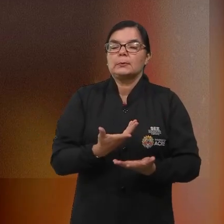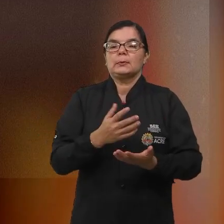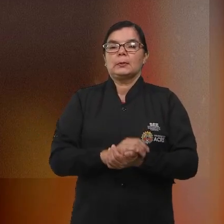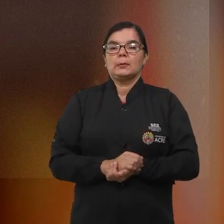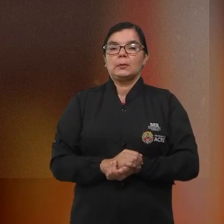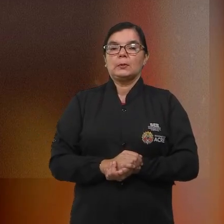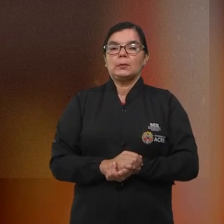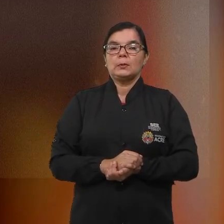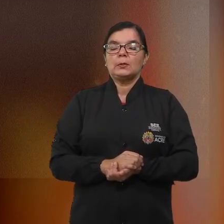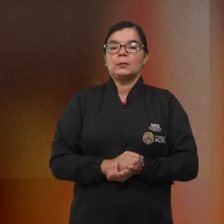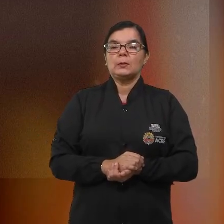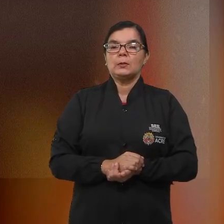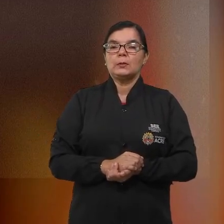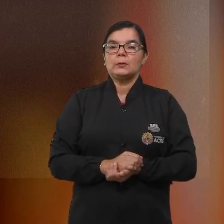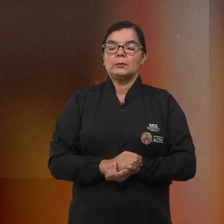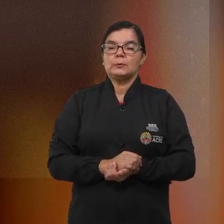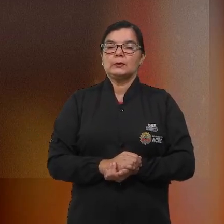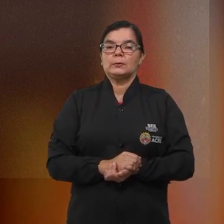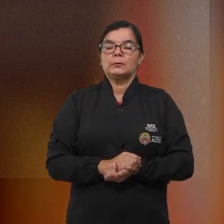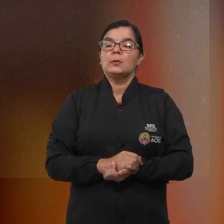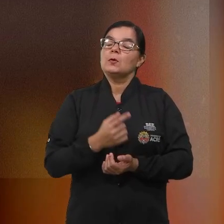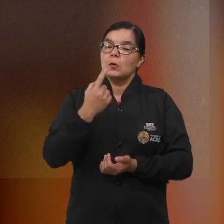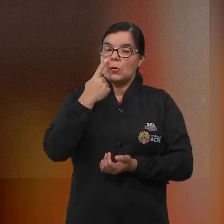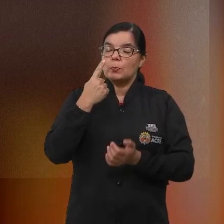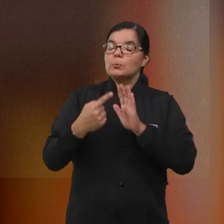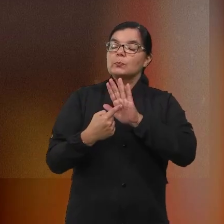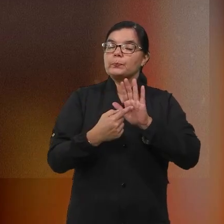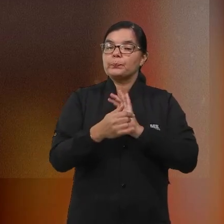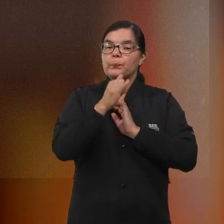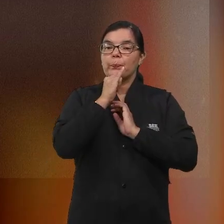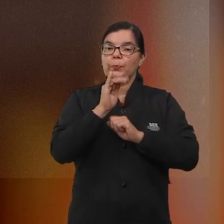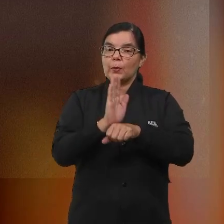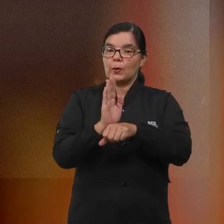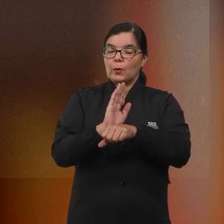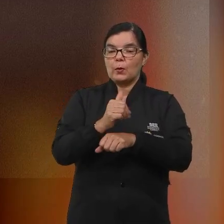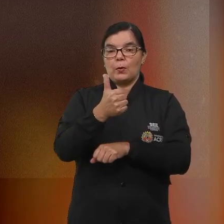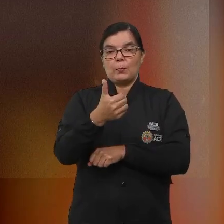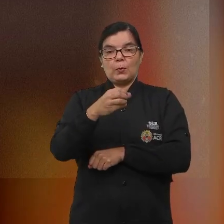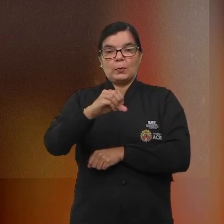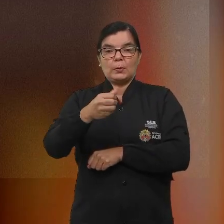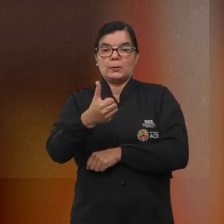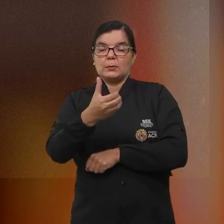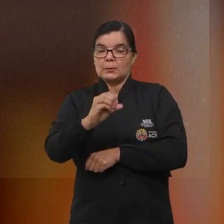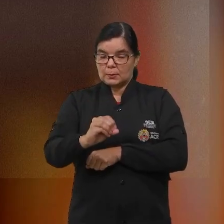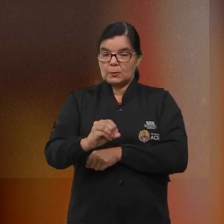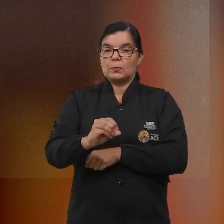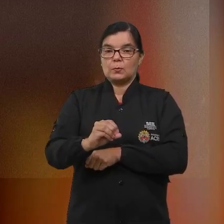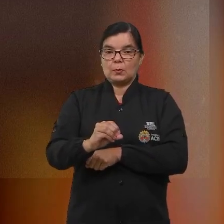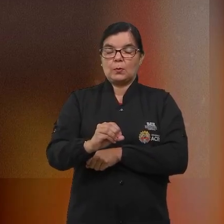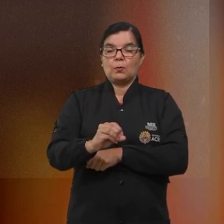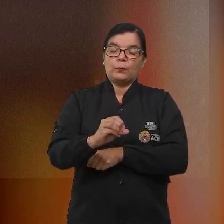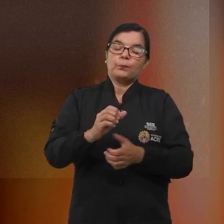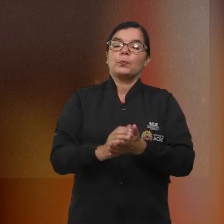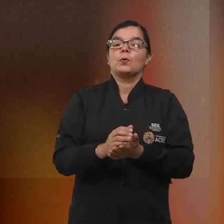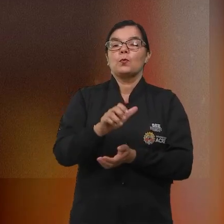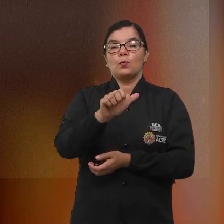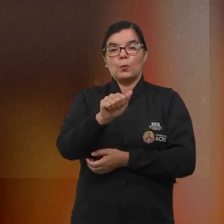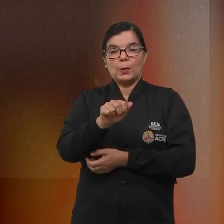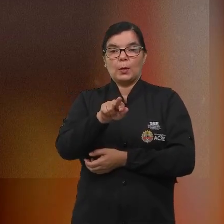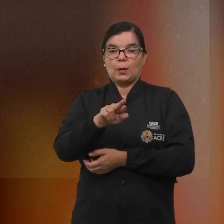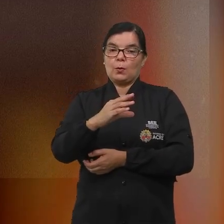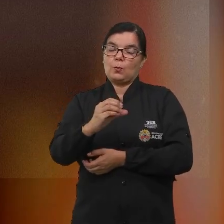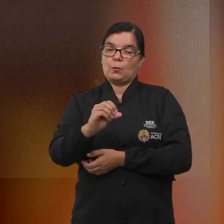E aí a gente traz como um exemplo um filme de 1960, O Acossado. E